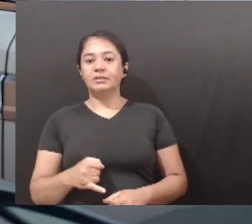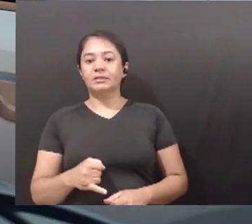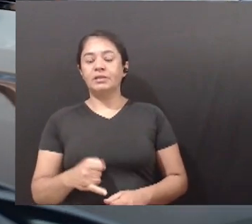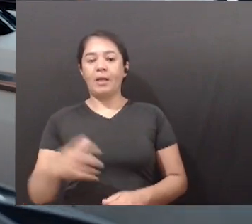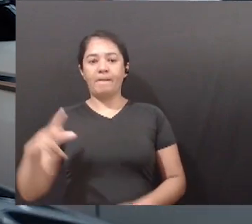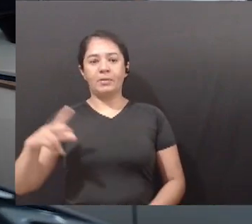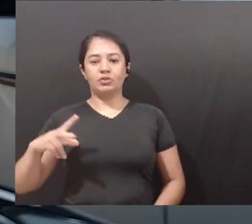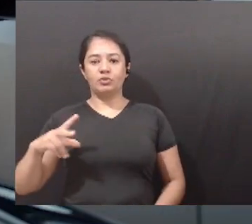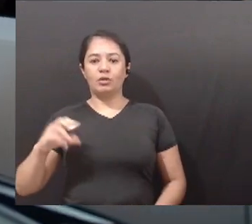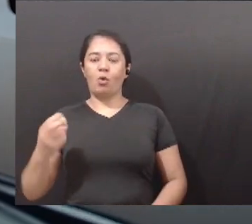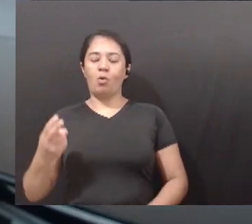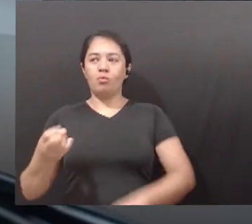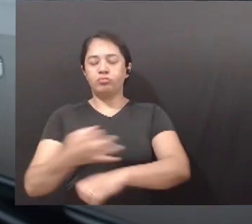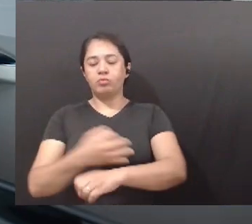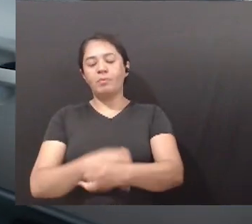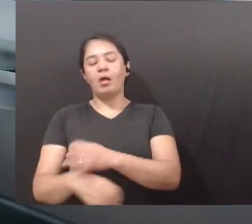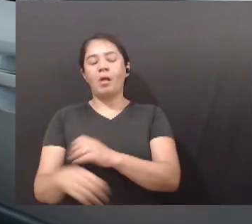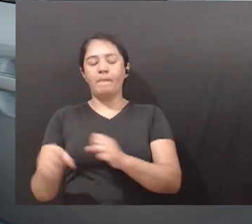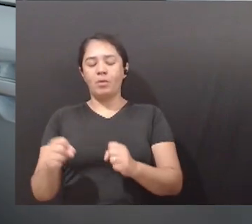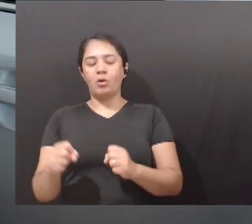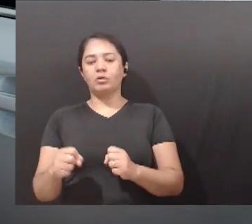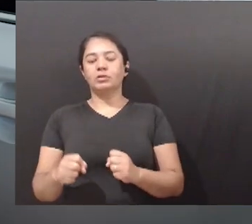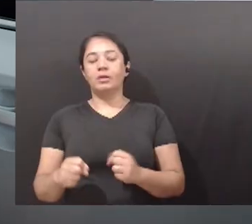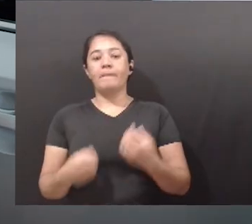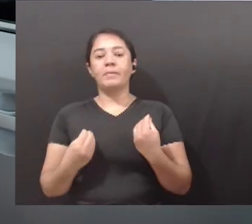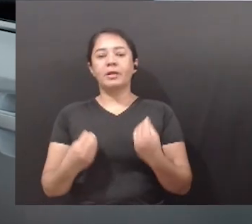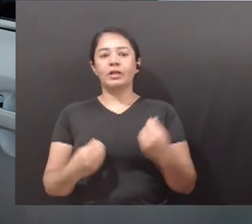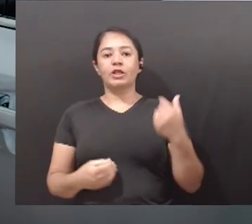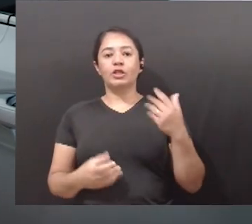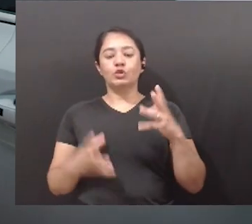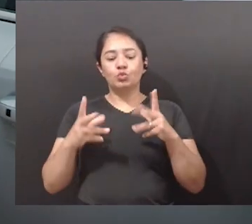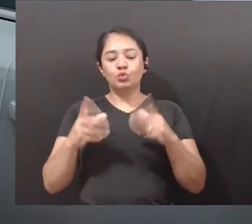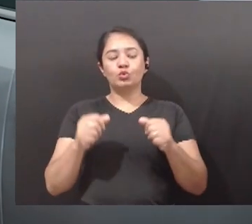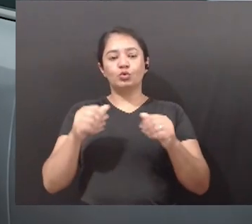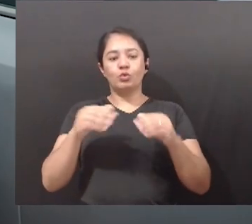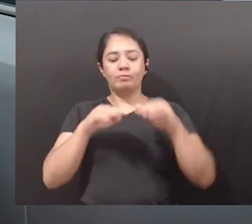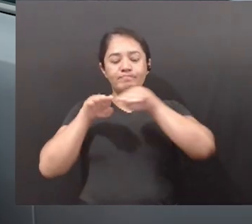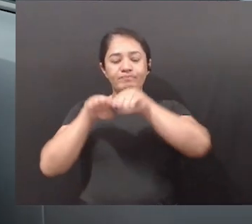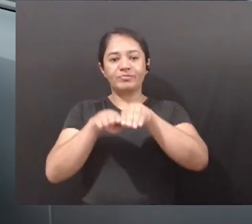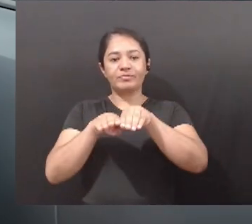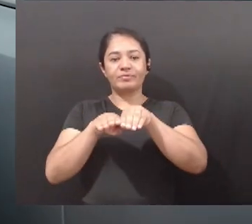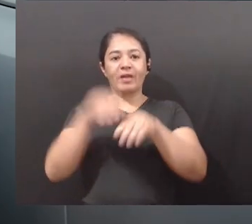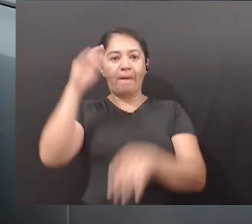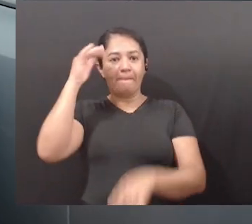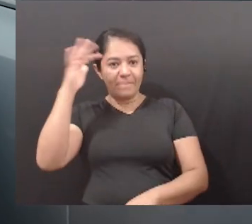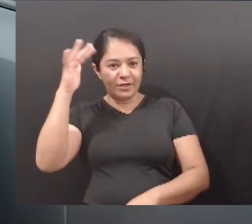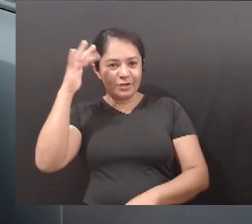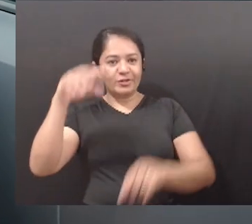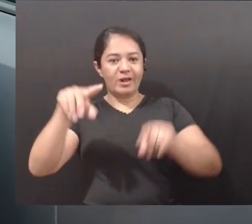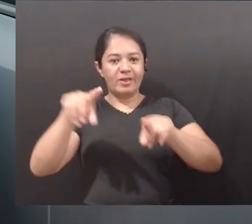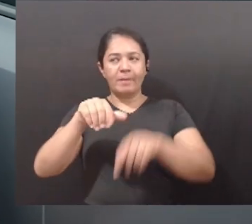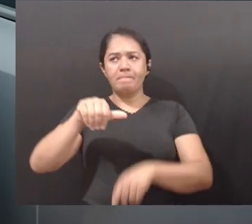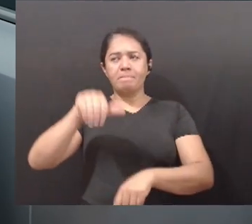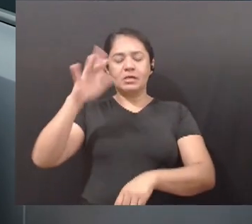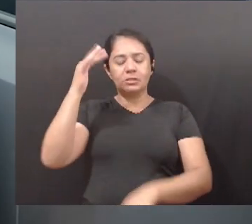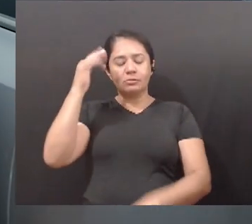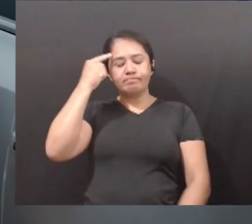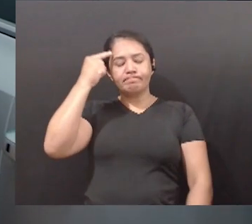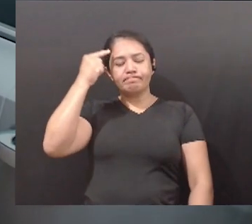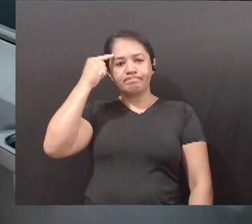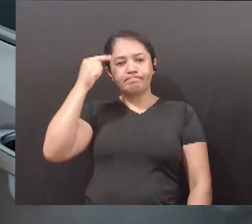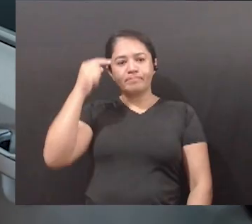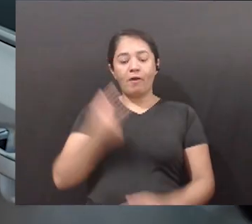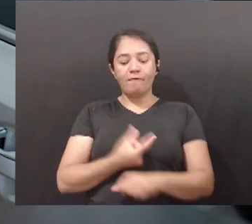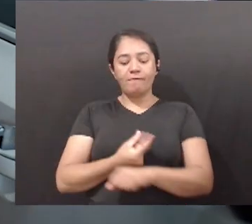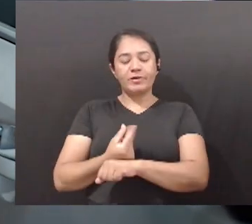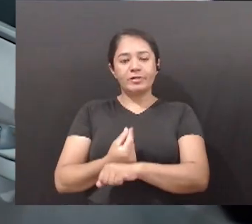emocional, podemos dizer, para que tudo fique bem alinhado. Tanto a parte racional, podemos dizer, da coisa mais financeira, se eu estou pagando mais, se